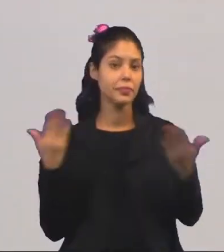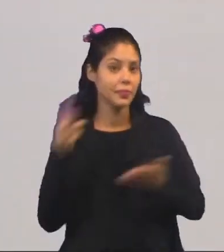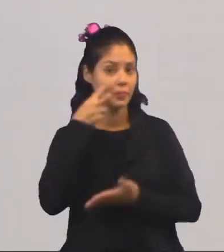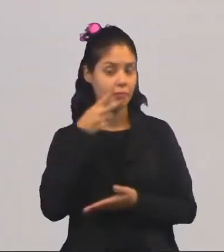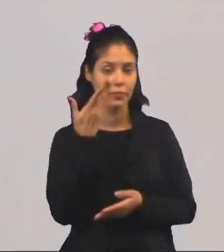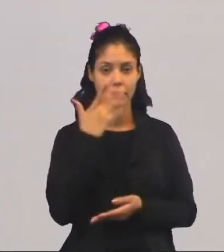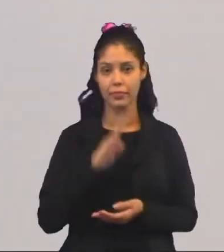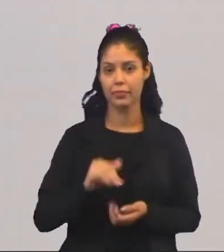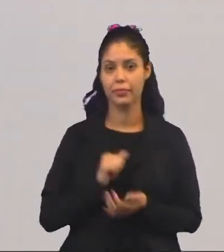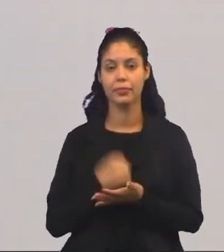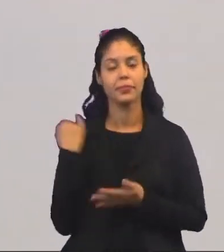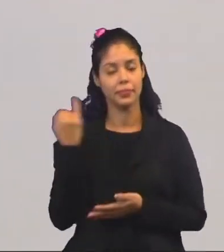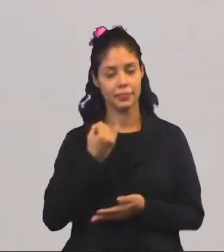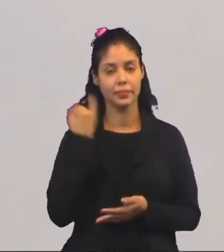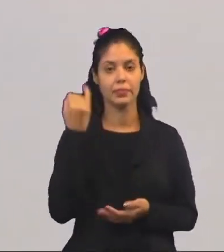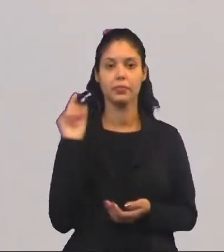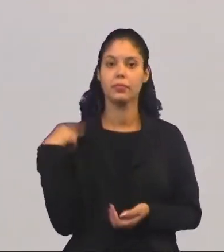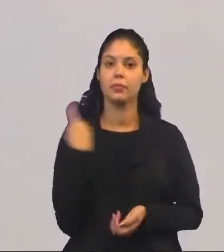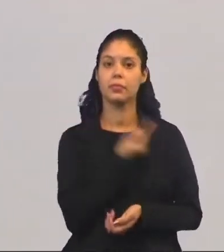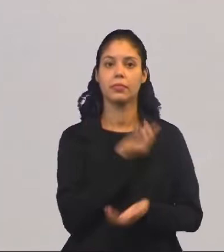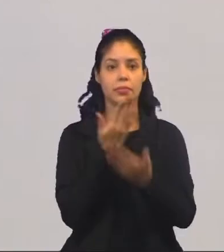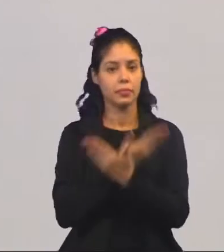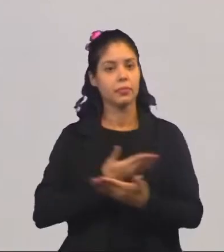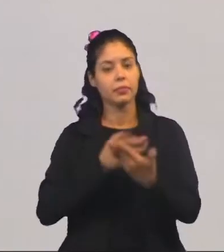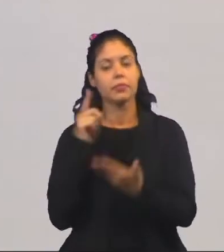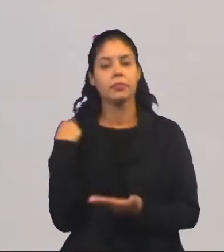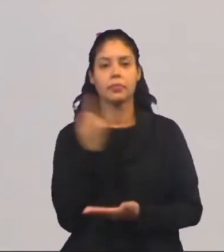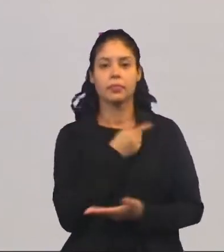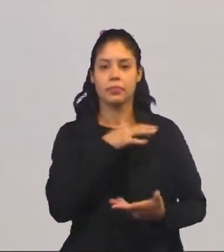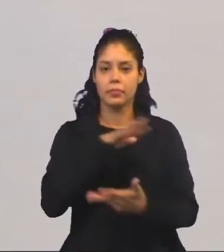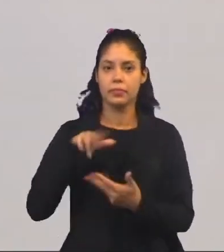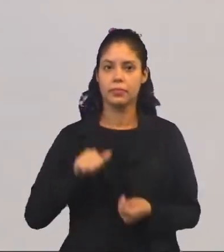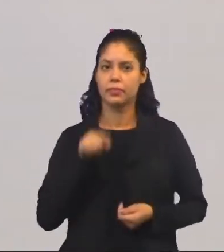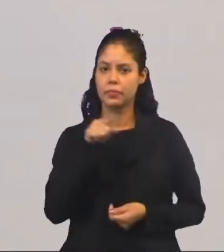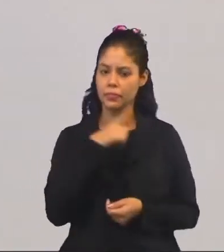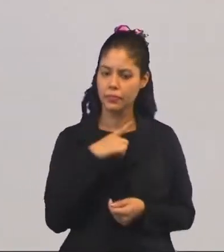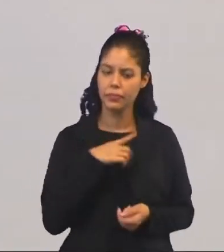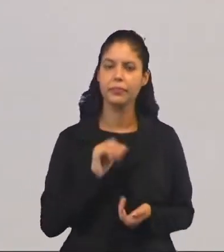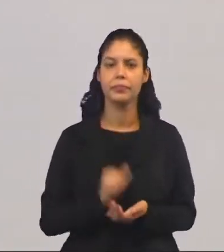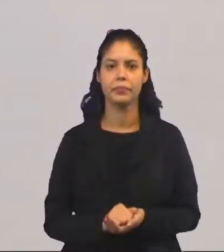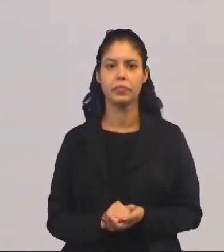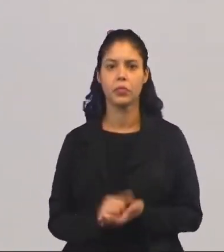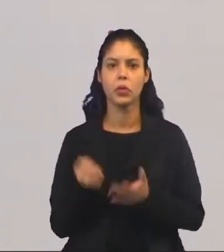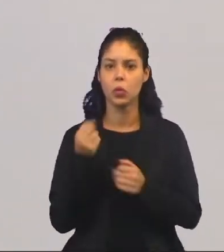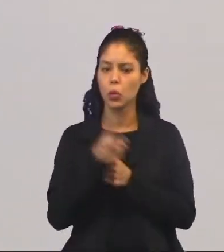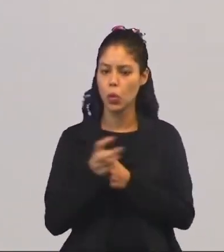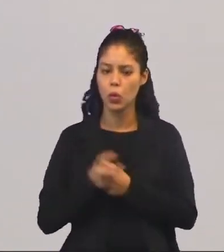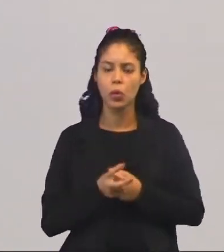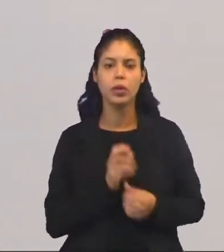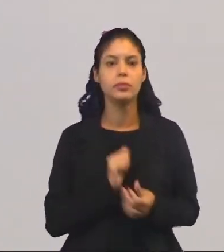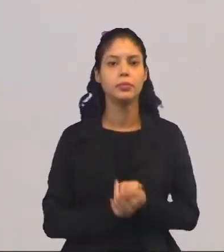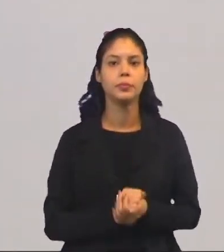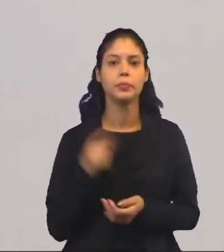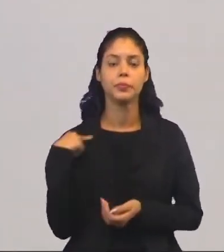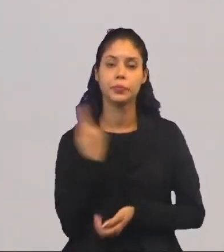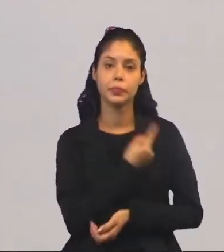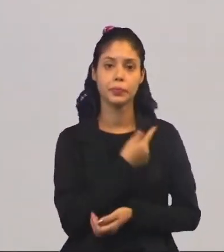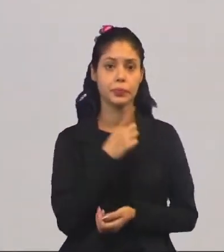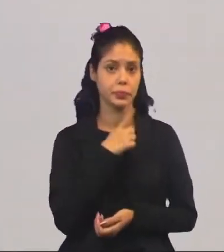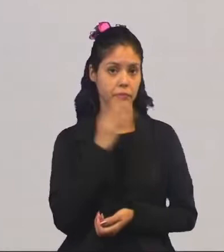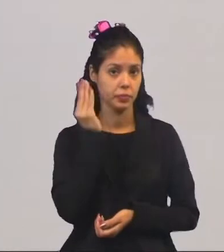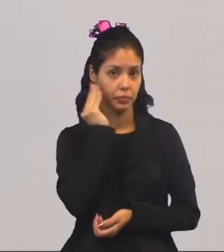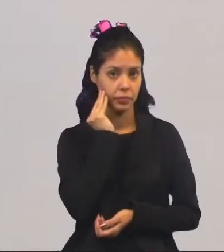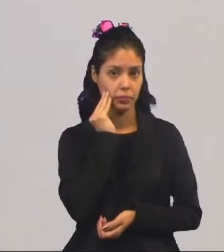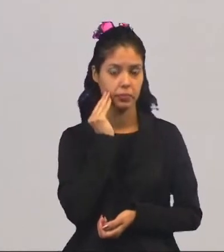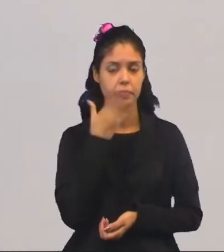Viu só, crianças, a importância de nós cuidarmos do nosso planeta? Isso tem tudo a ver com o consumo. E para que a gente entenda um